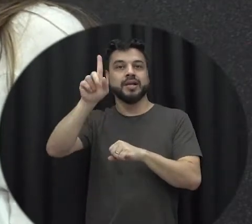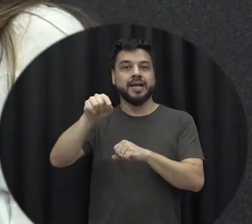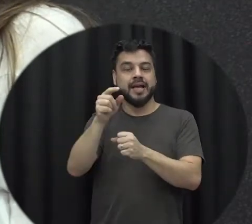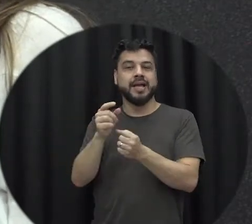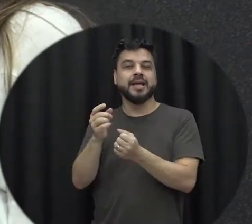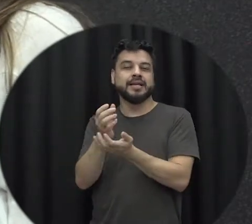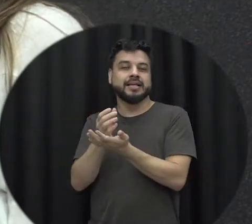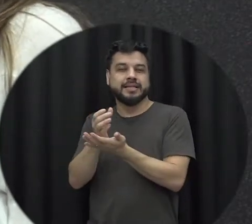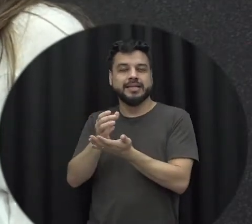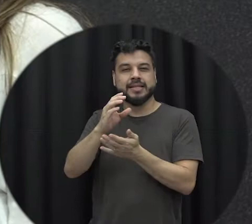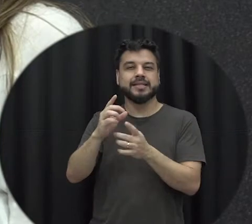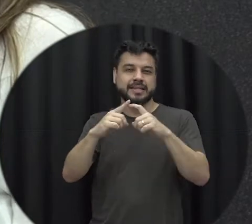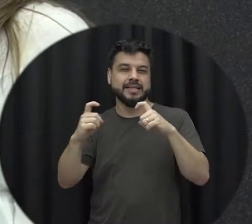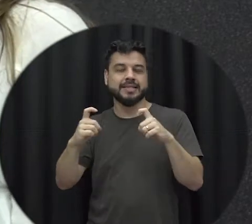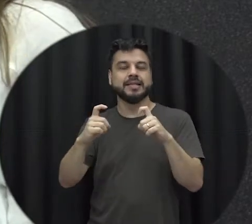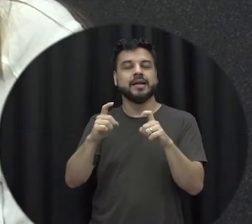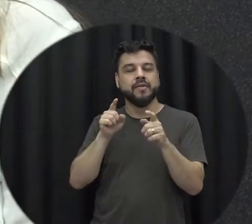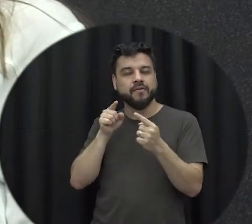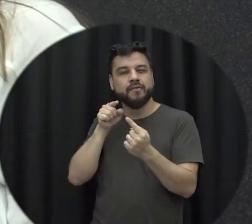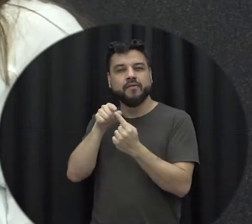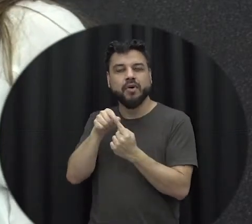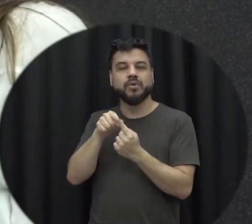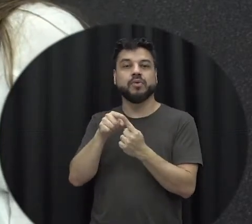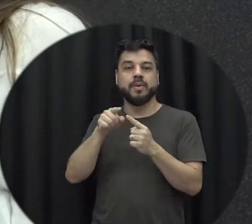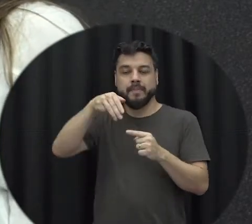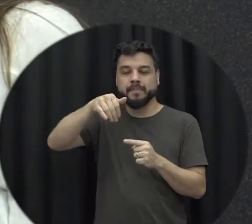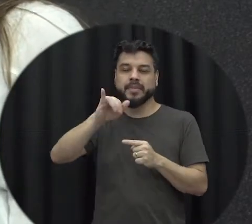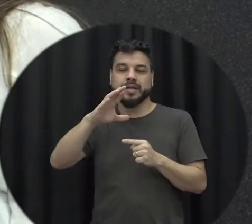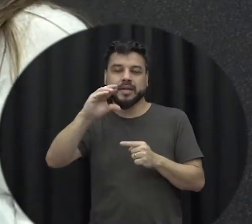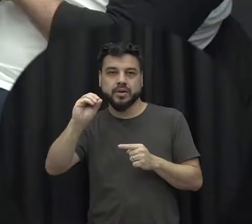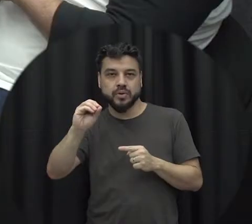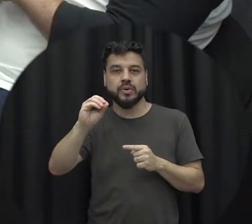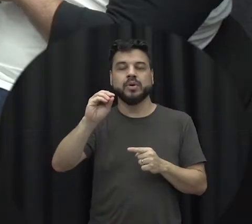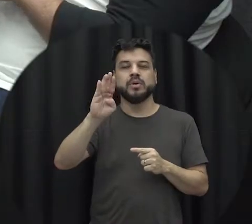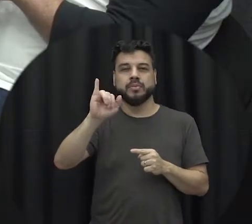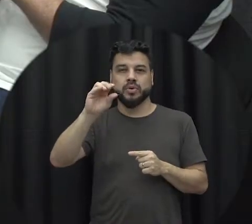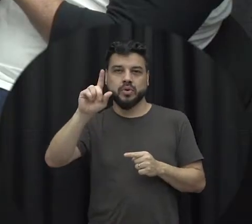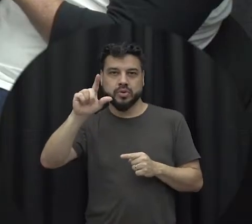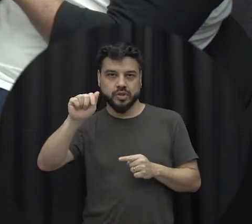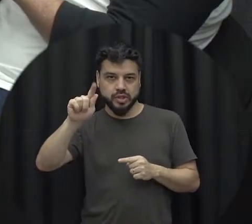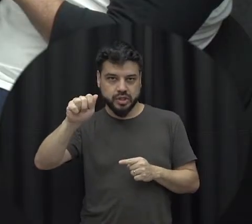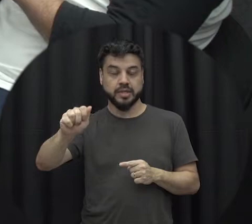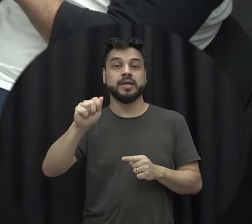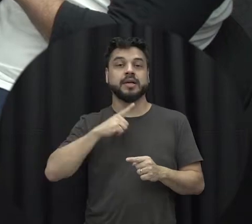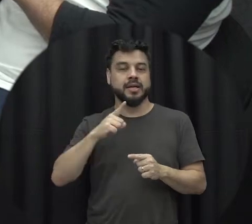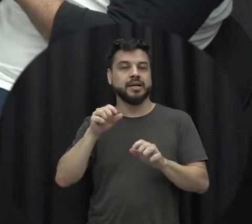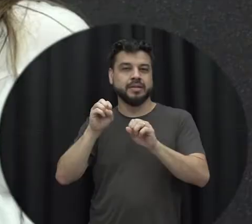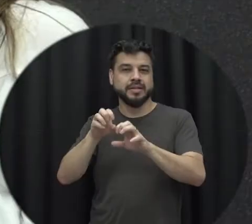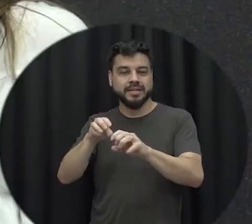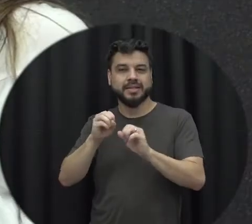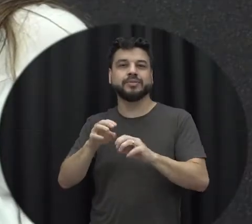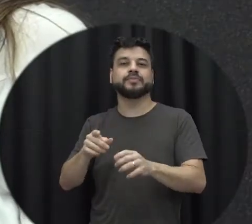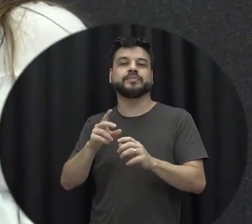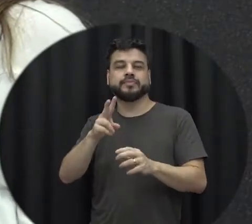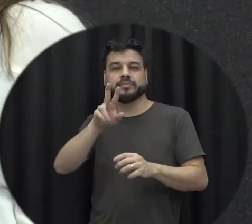ciências, focado então para microbiologia e o pós-doc na biotecnologia. E eu atuo no curso de Ciências Biológicas e de Biotecnologia